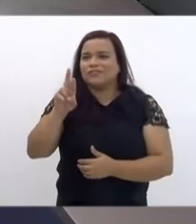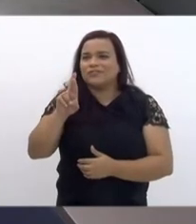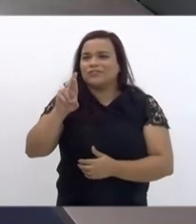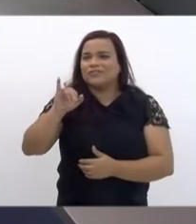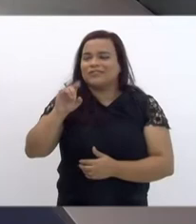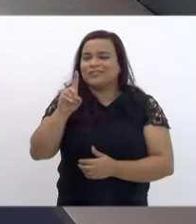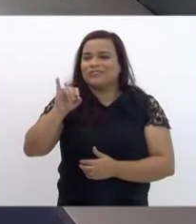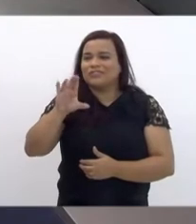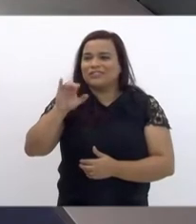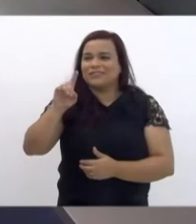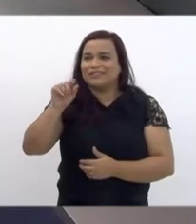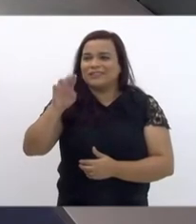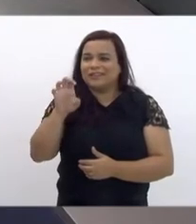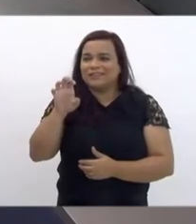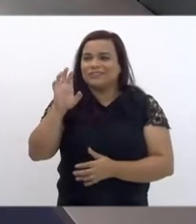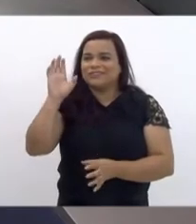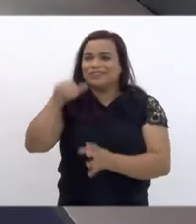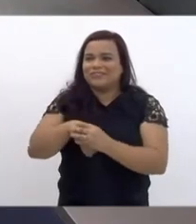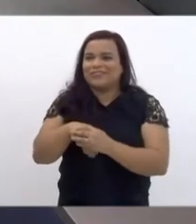em votação,